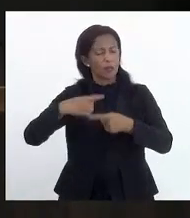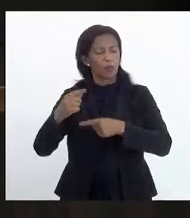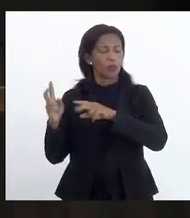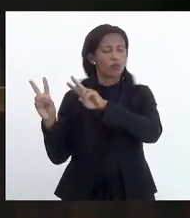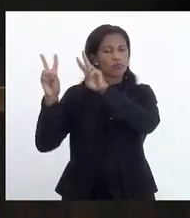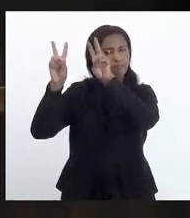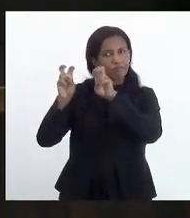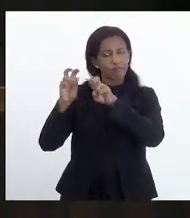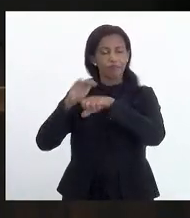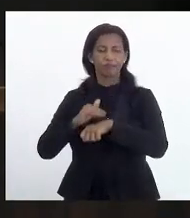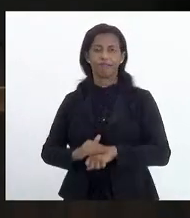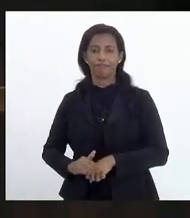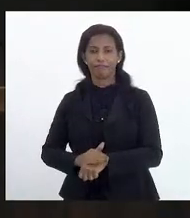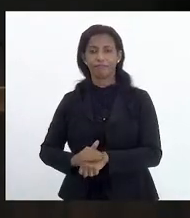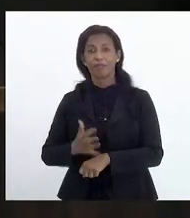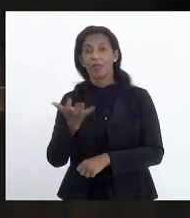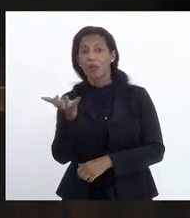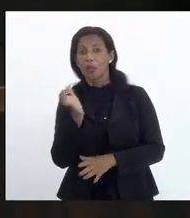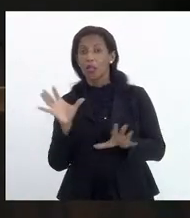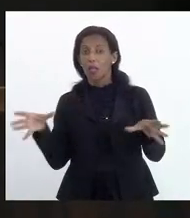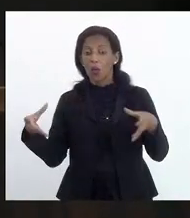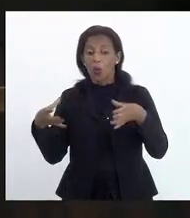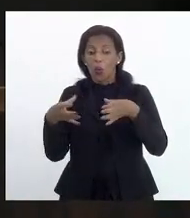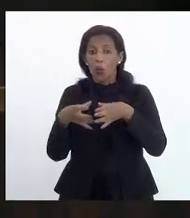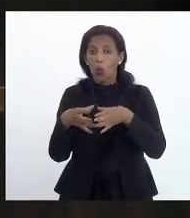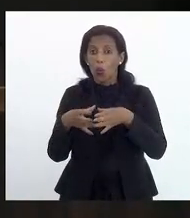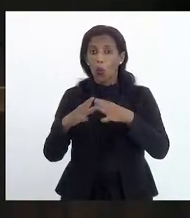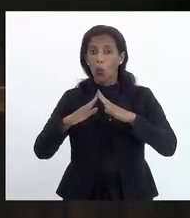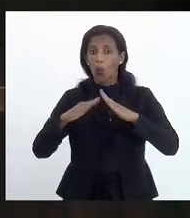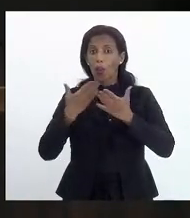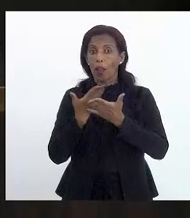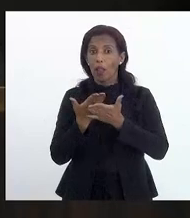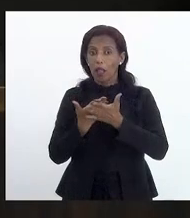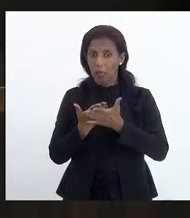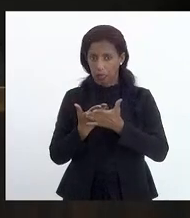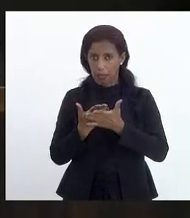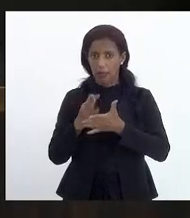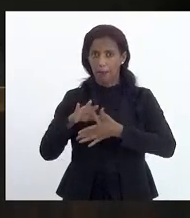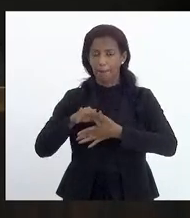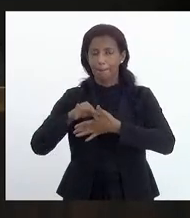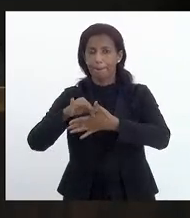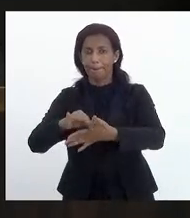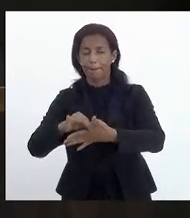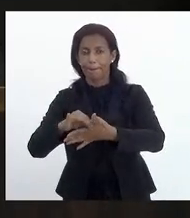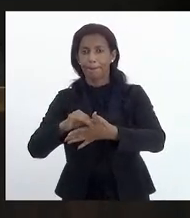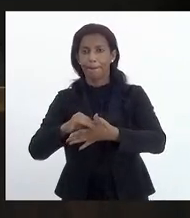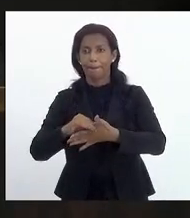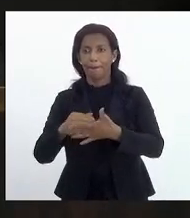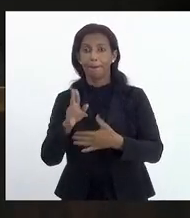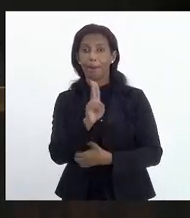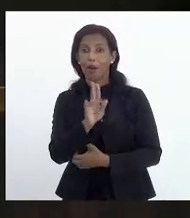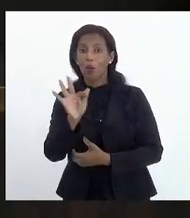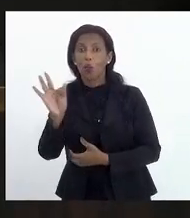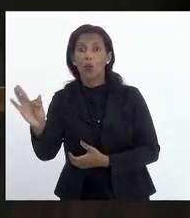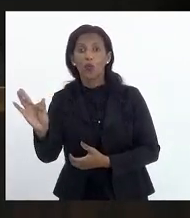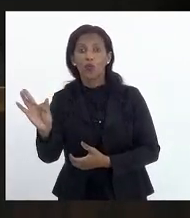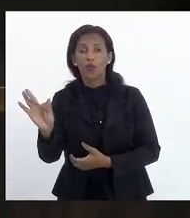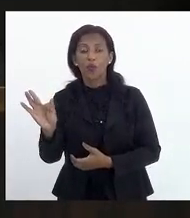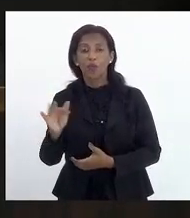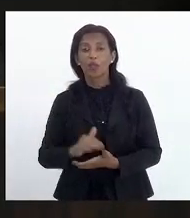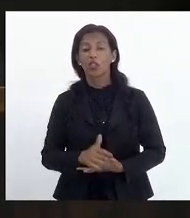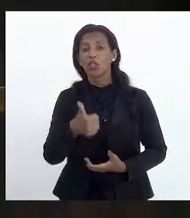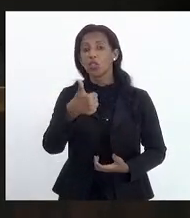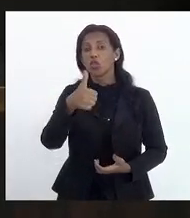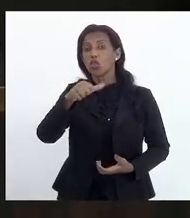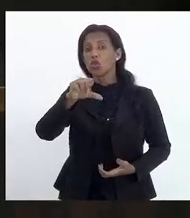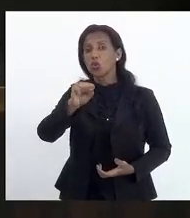mas eu queria a aprovação aqui do Colégio de Líderes, sem prejuízo de trazermos depois um projeto de resolução para a UF, em torno de